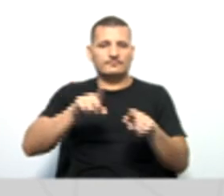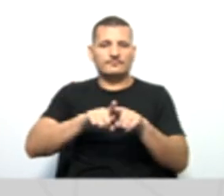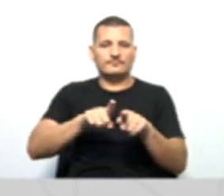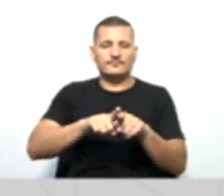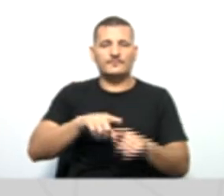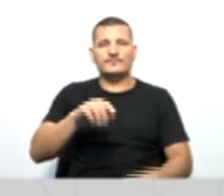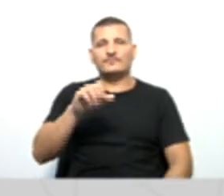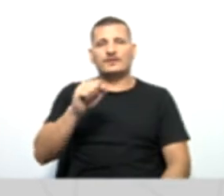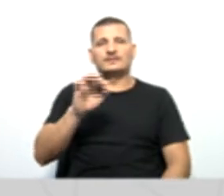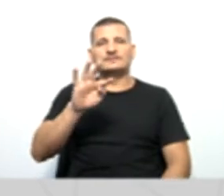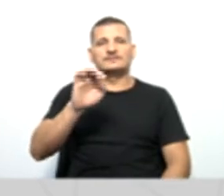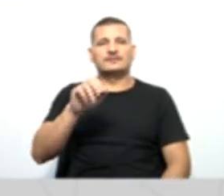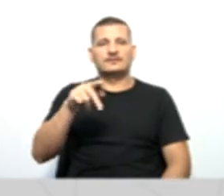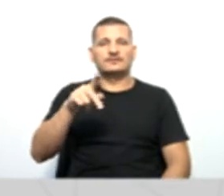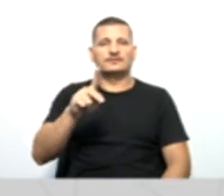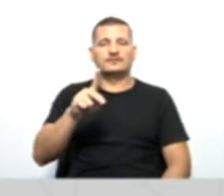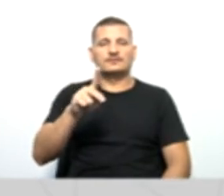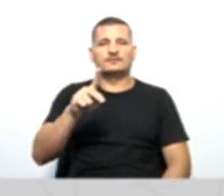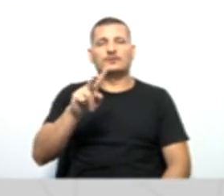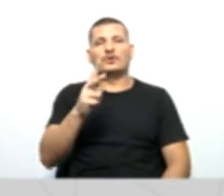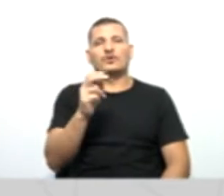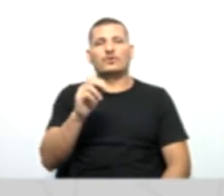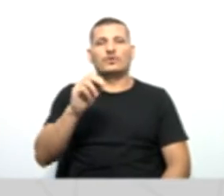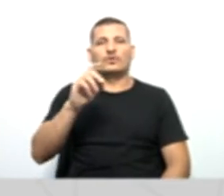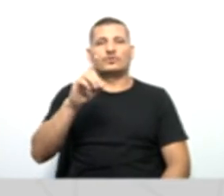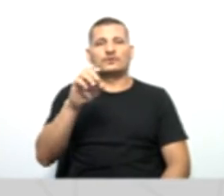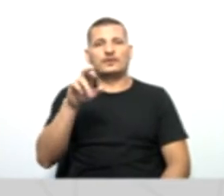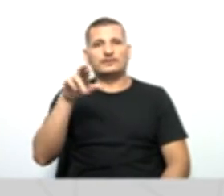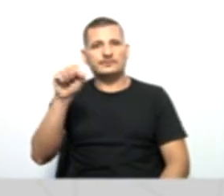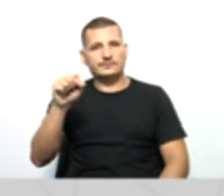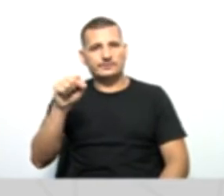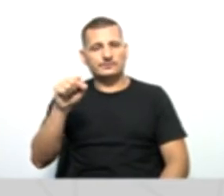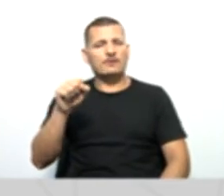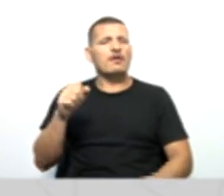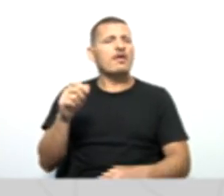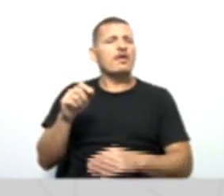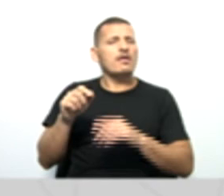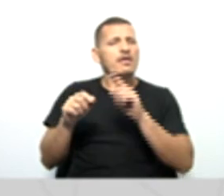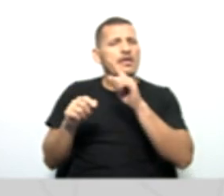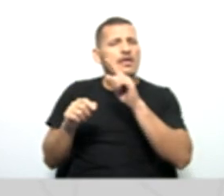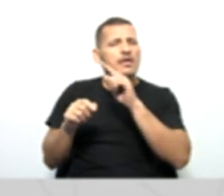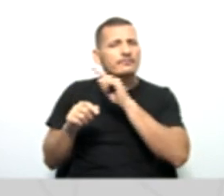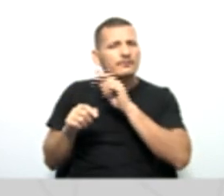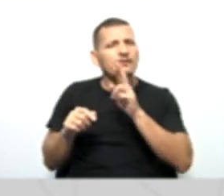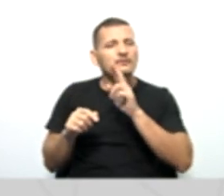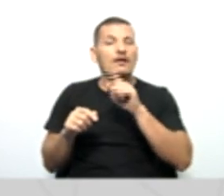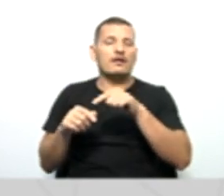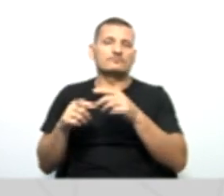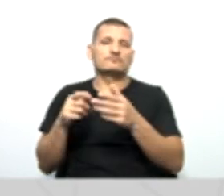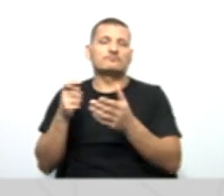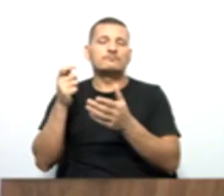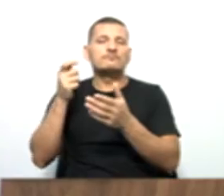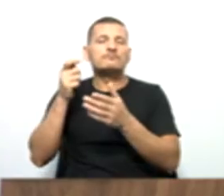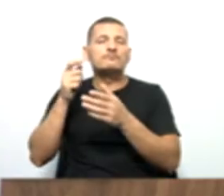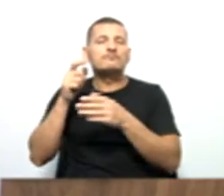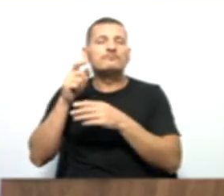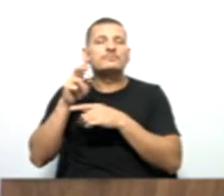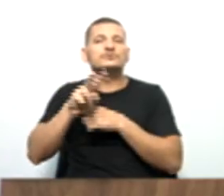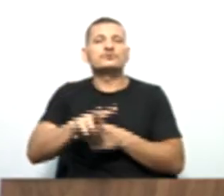são patrocinadores, eles são as pessoas que financiam o teu projeto, né? Então, deve